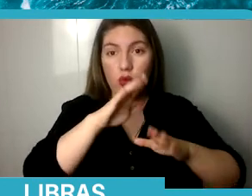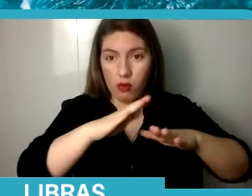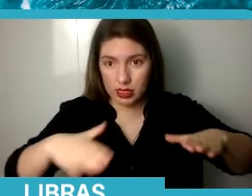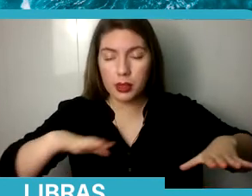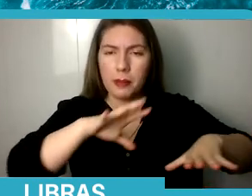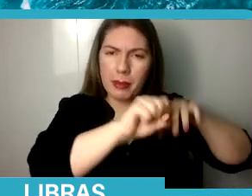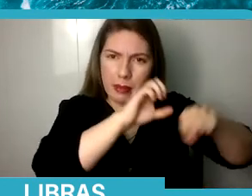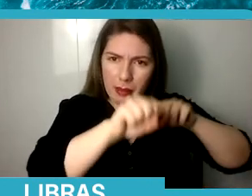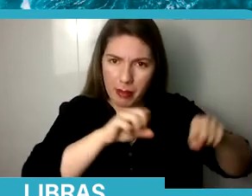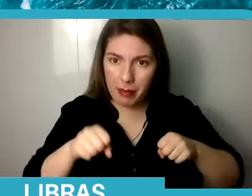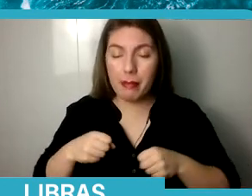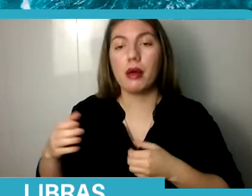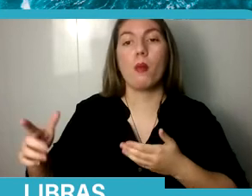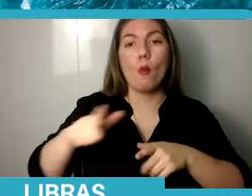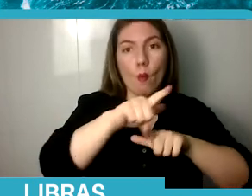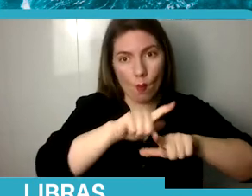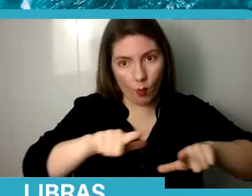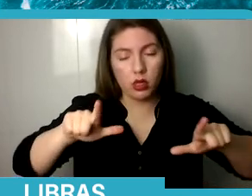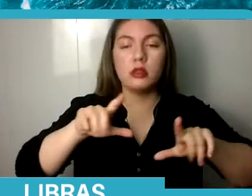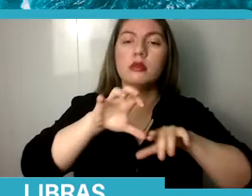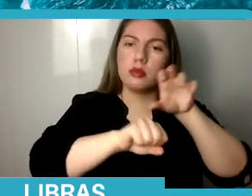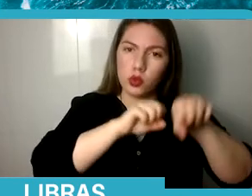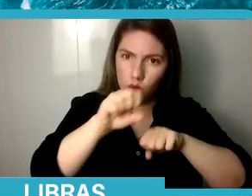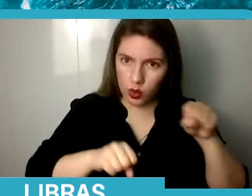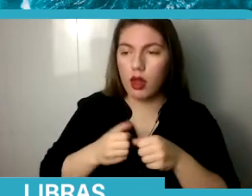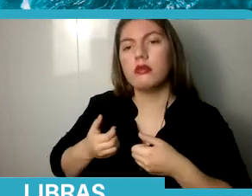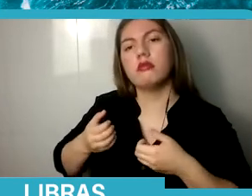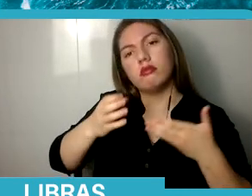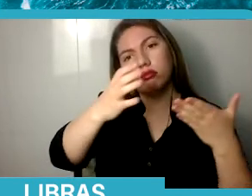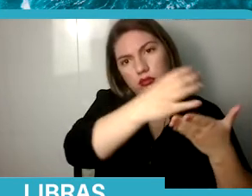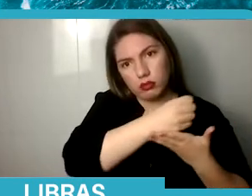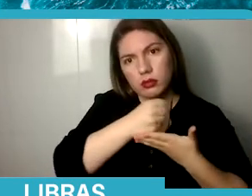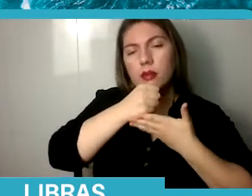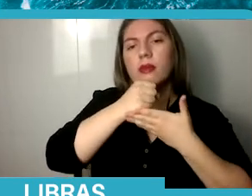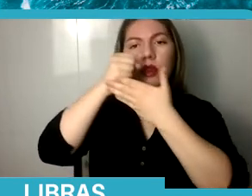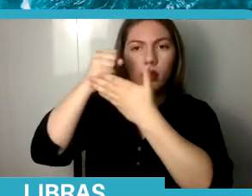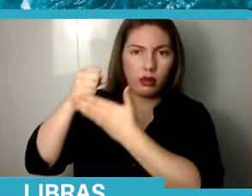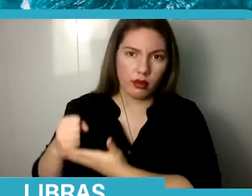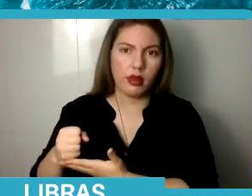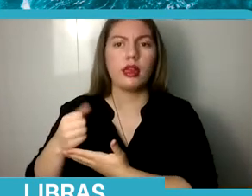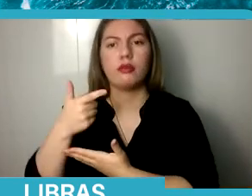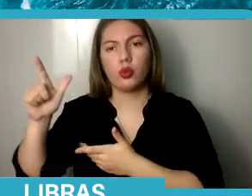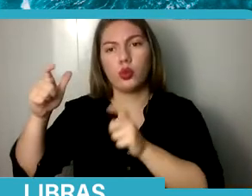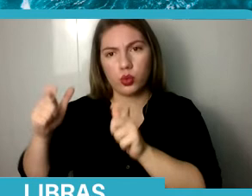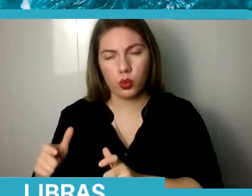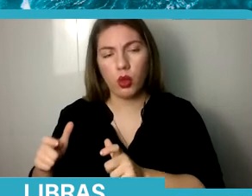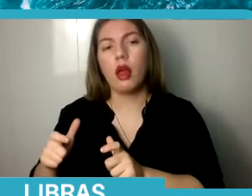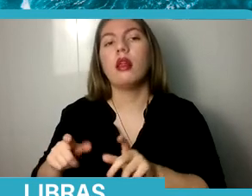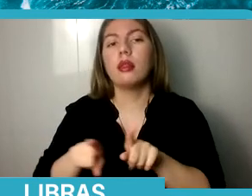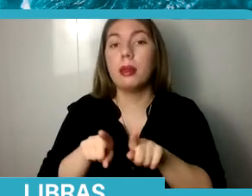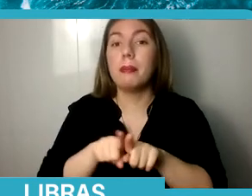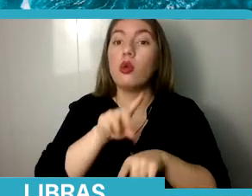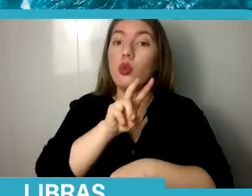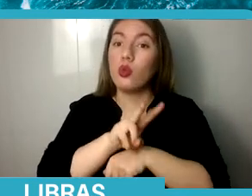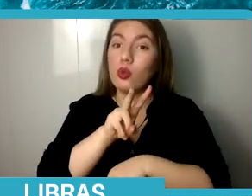fomentar as cooperativas coletem os os resíduos nas praias é cuidar no